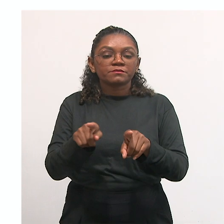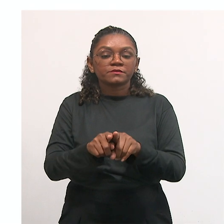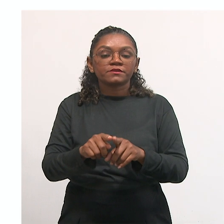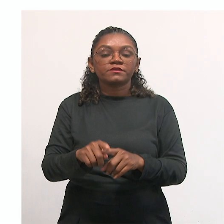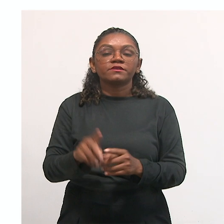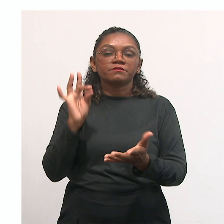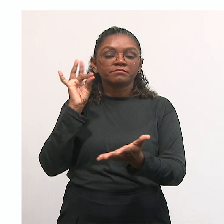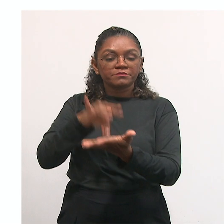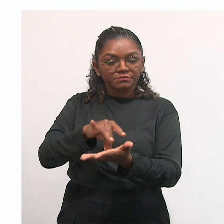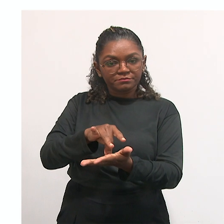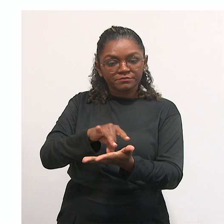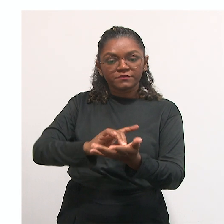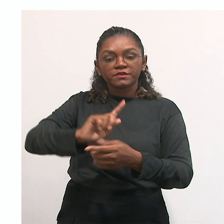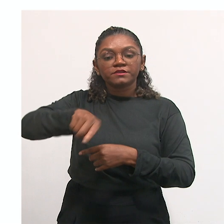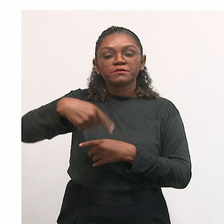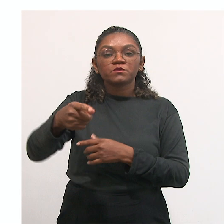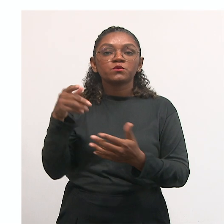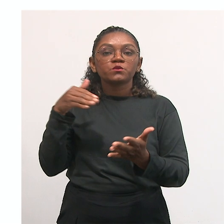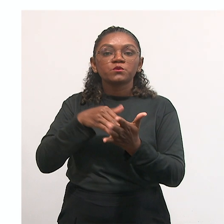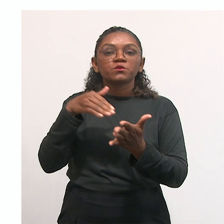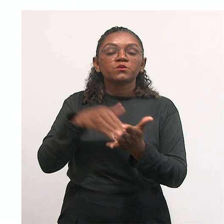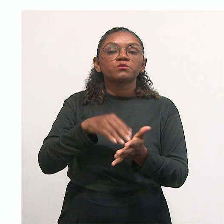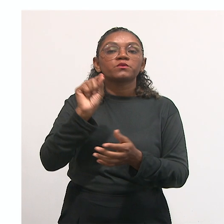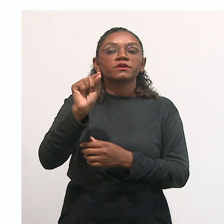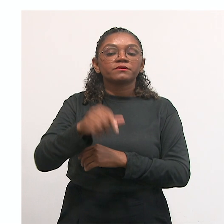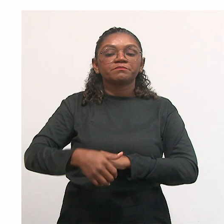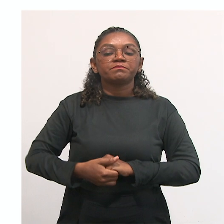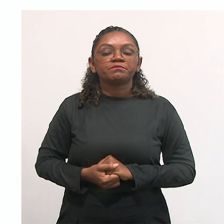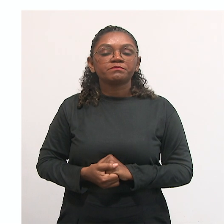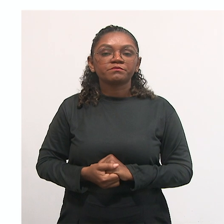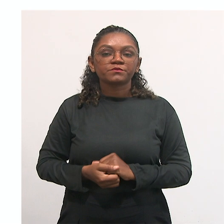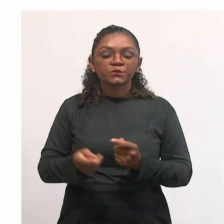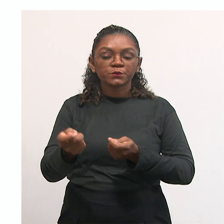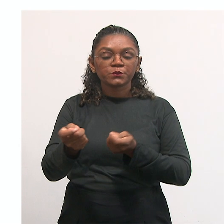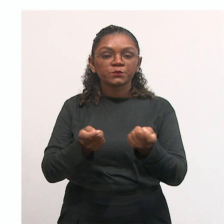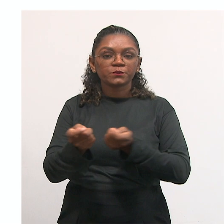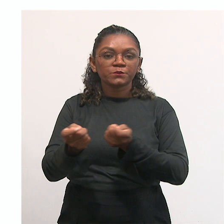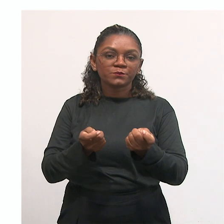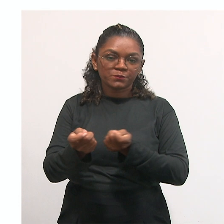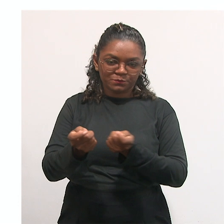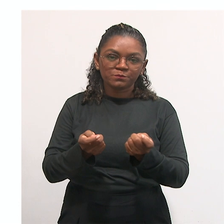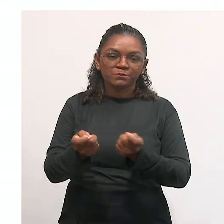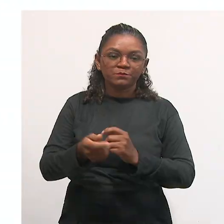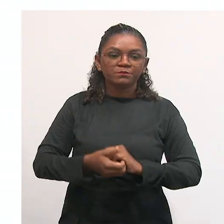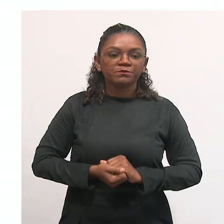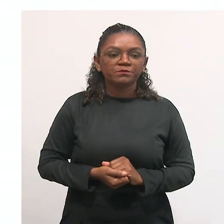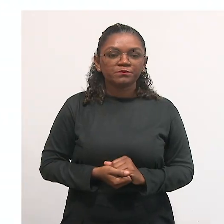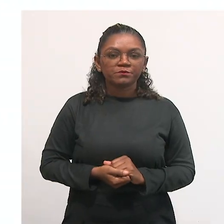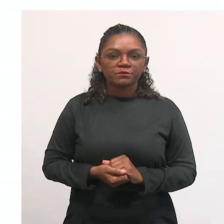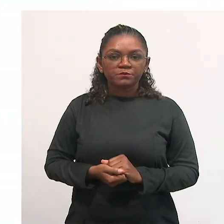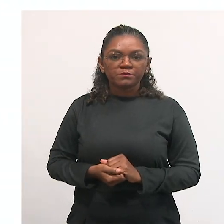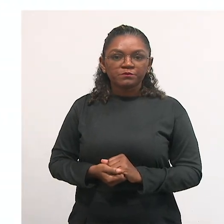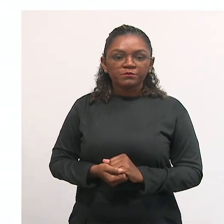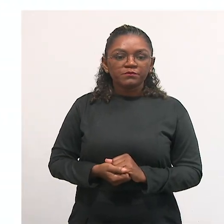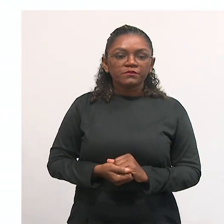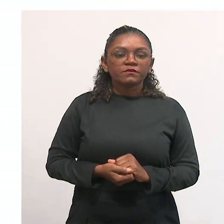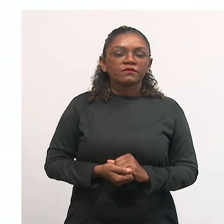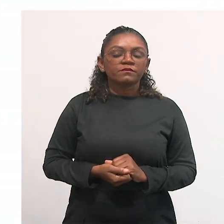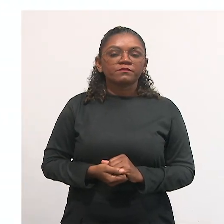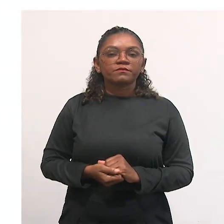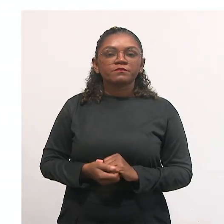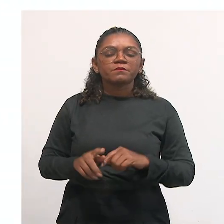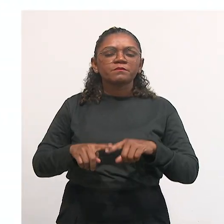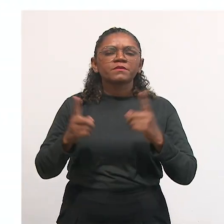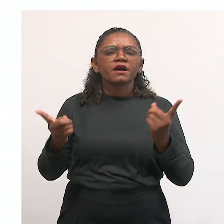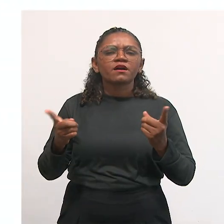valido o escopo e aí a última parte é eu fazer o controle do escopo, ok? Gente, áreas